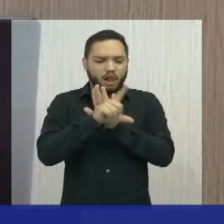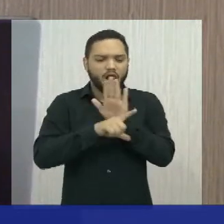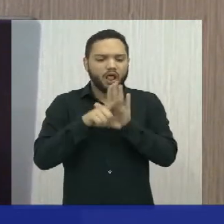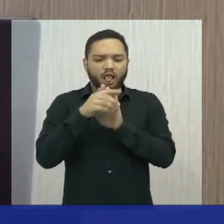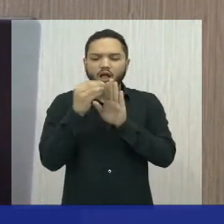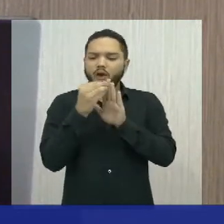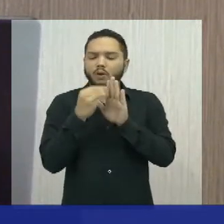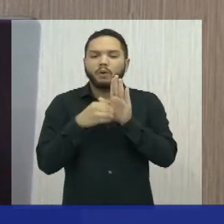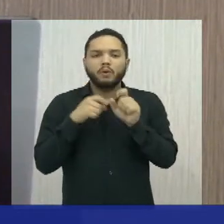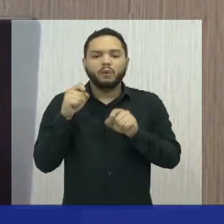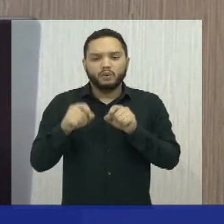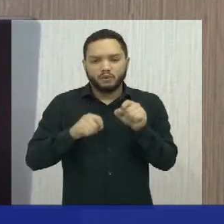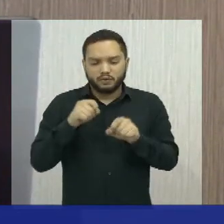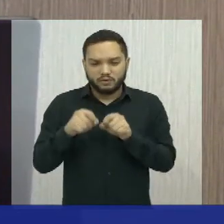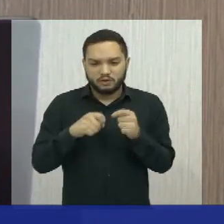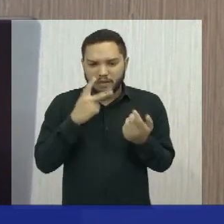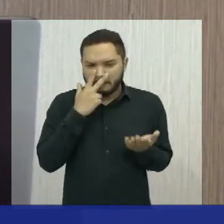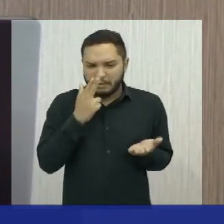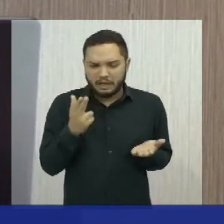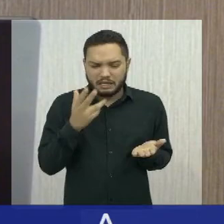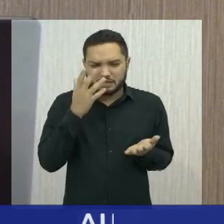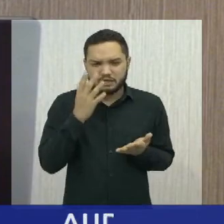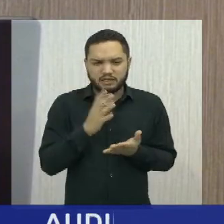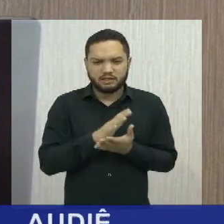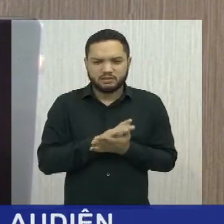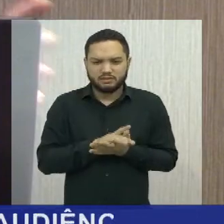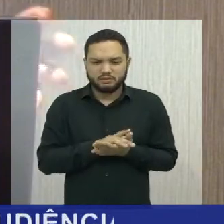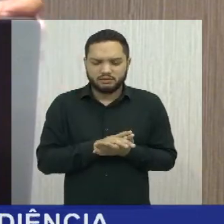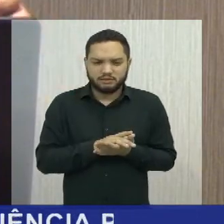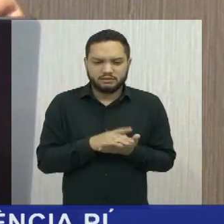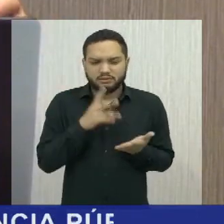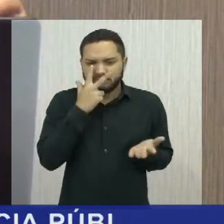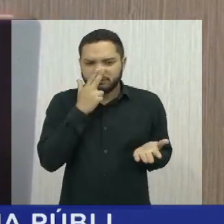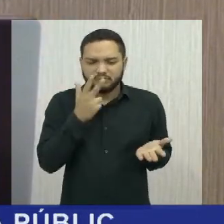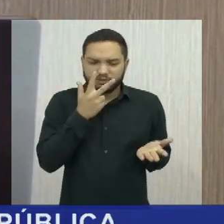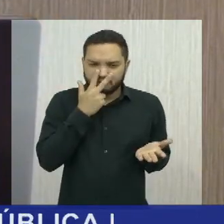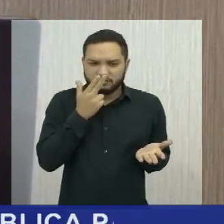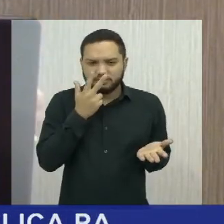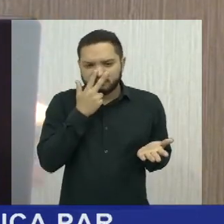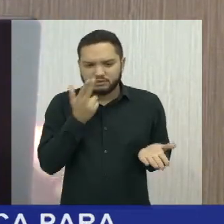legislação? E ficam meio que